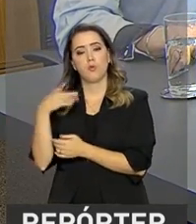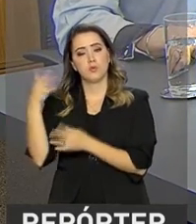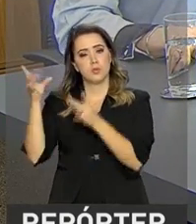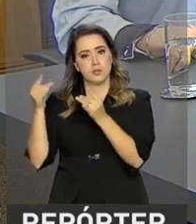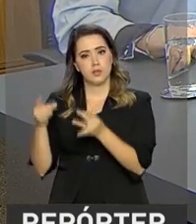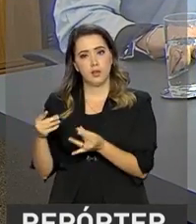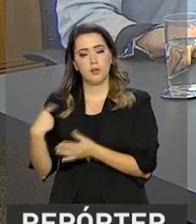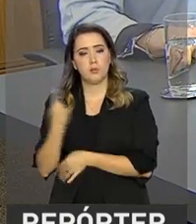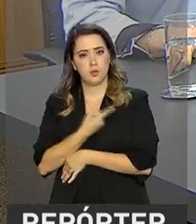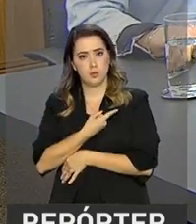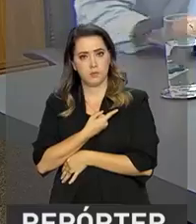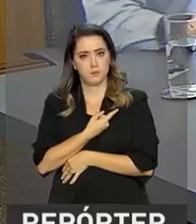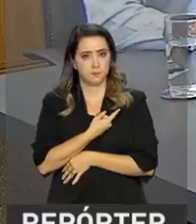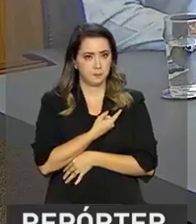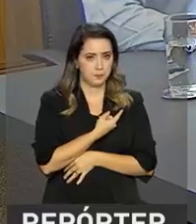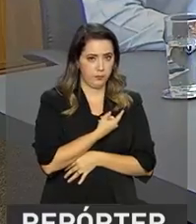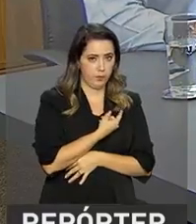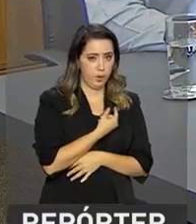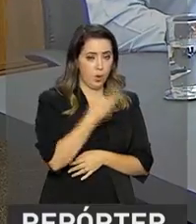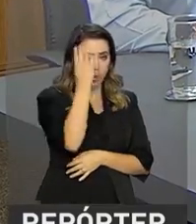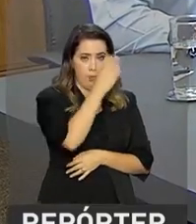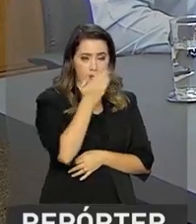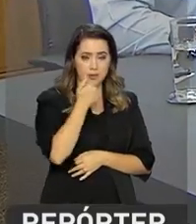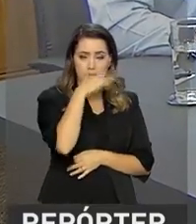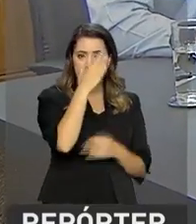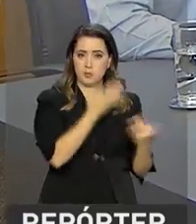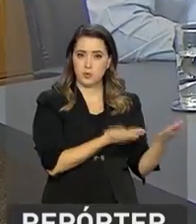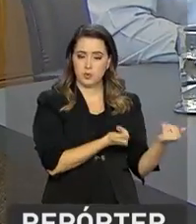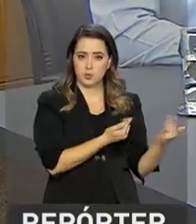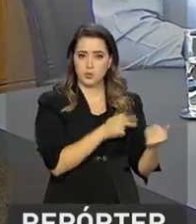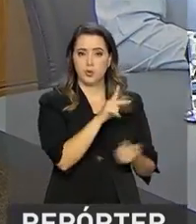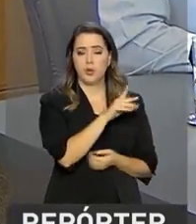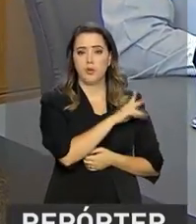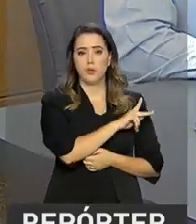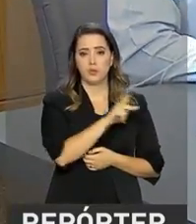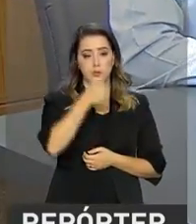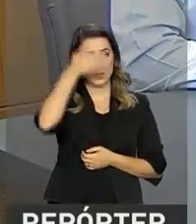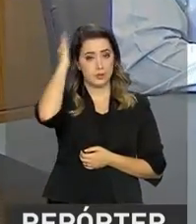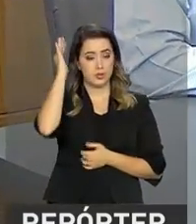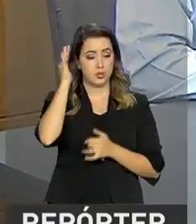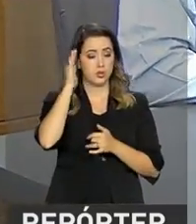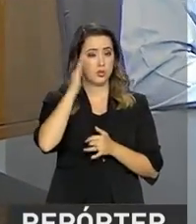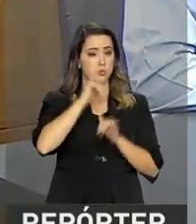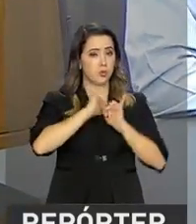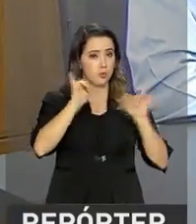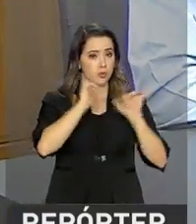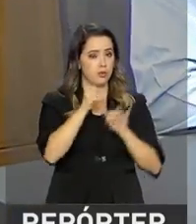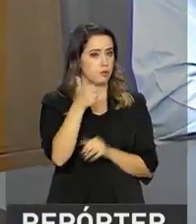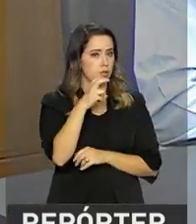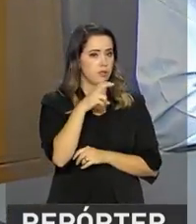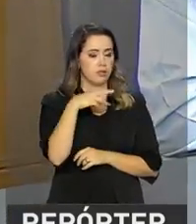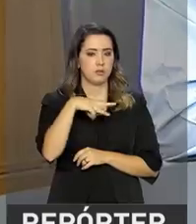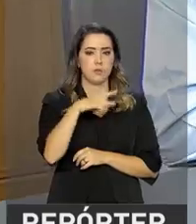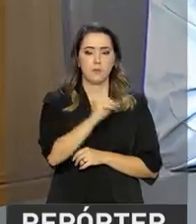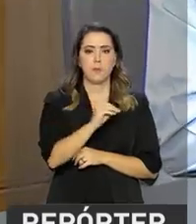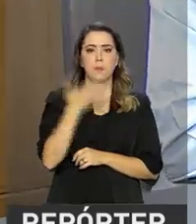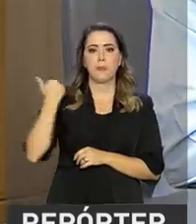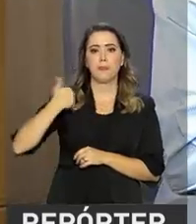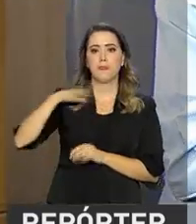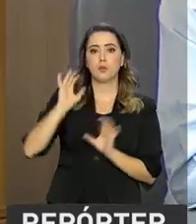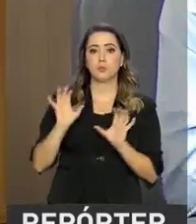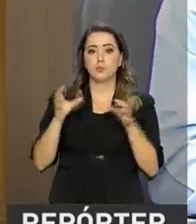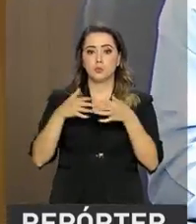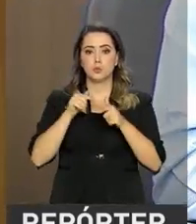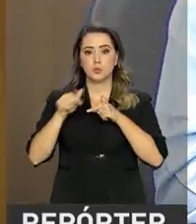algumas pra gente o brasil uma jovem lançado pelo presidente michel temer no último dia 15 de março é o maior pacote de ações do governo